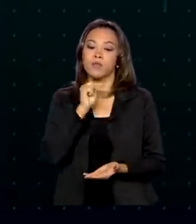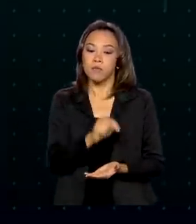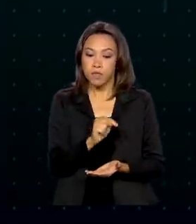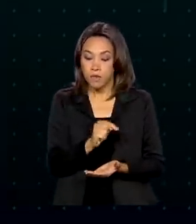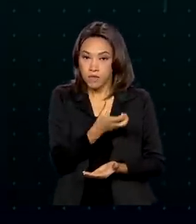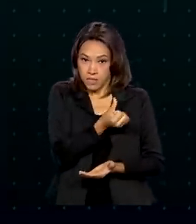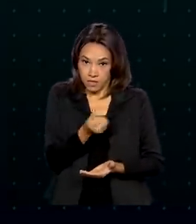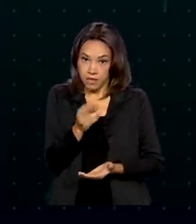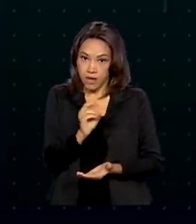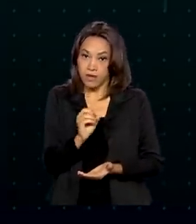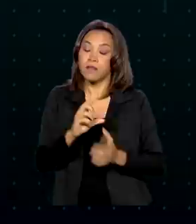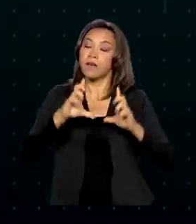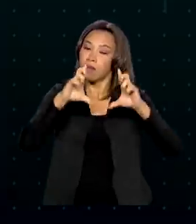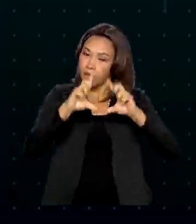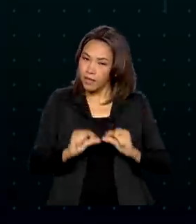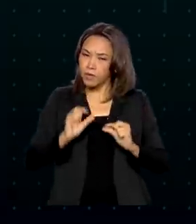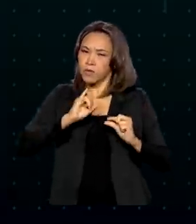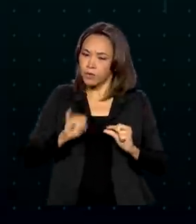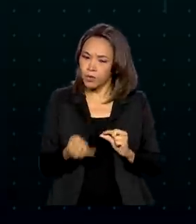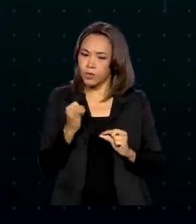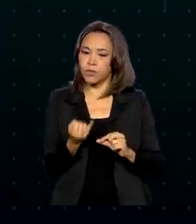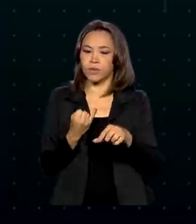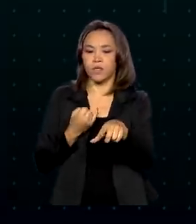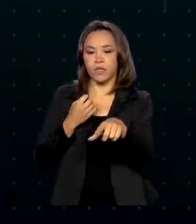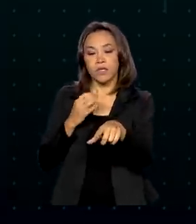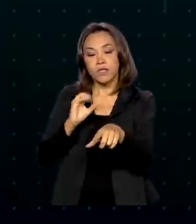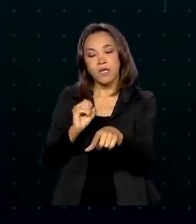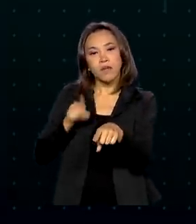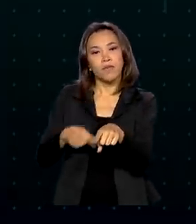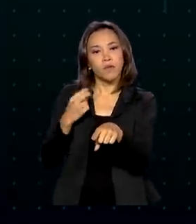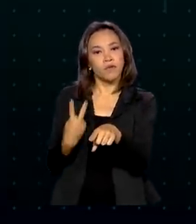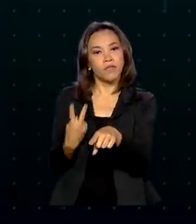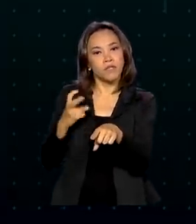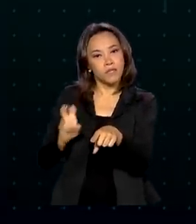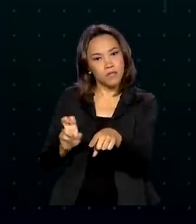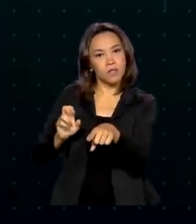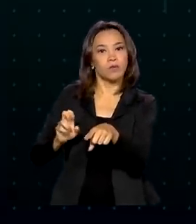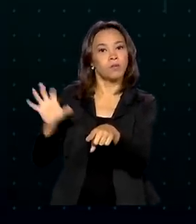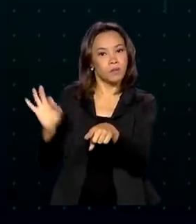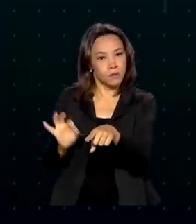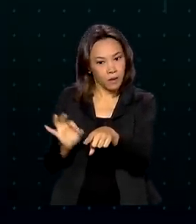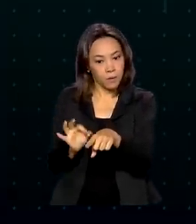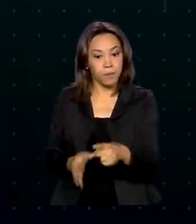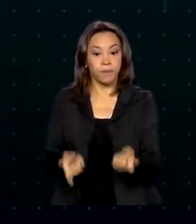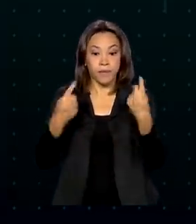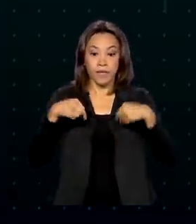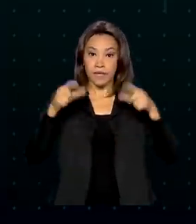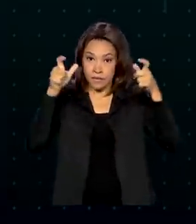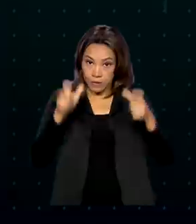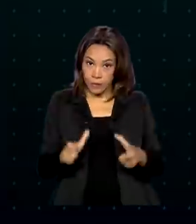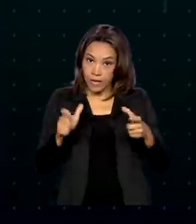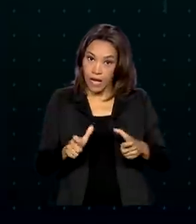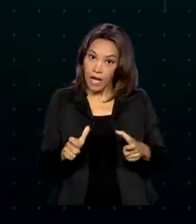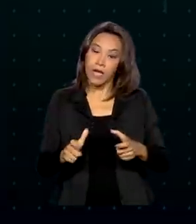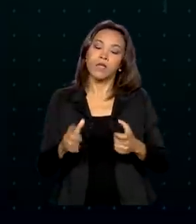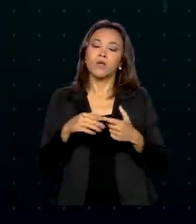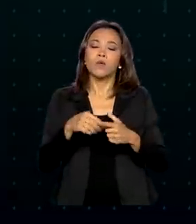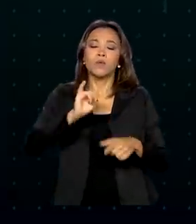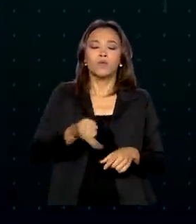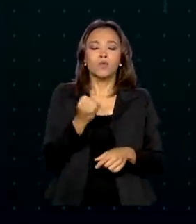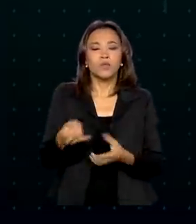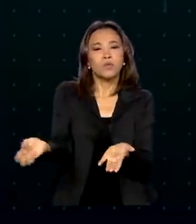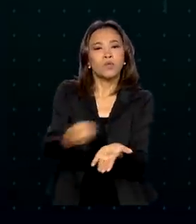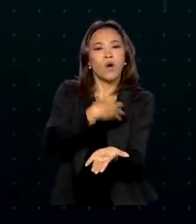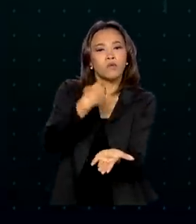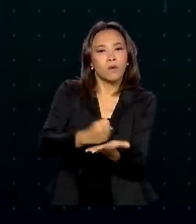juros reduzidos em 0,25. Percentual nessas localidades os juros para os novos